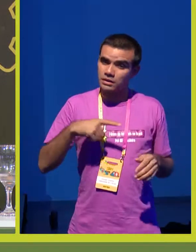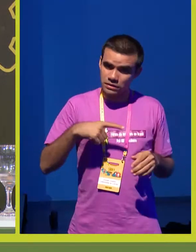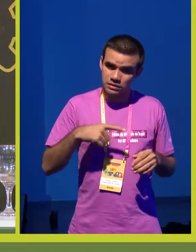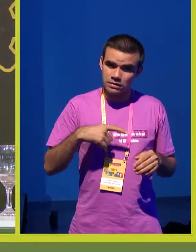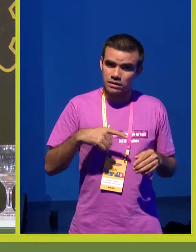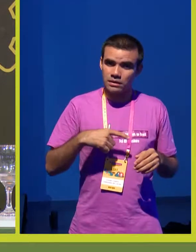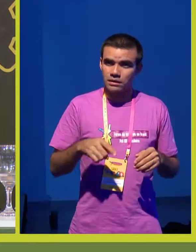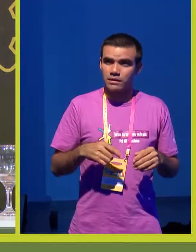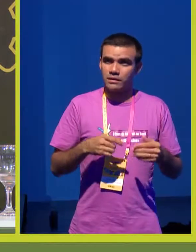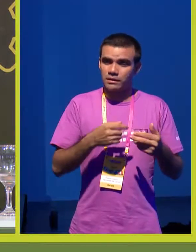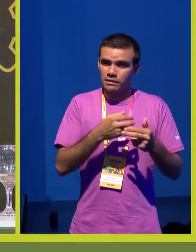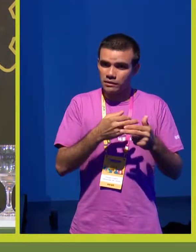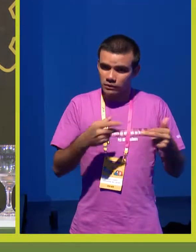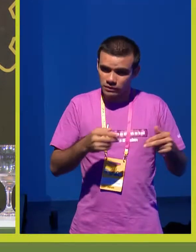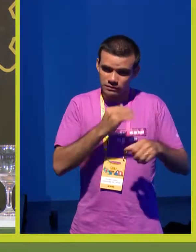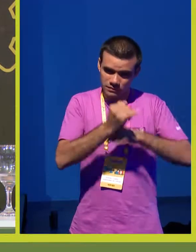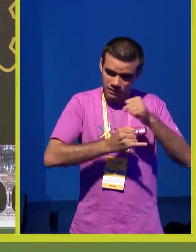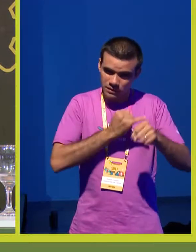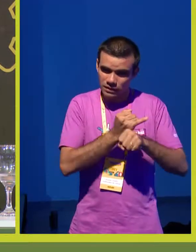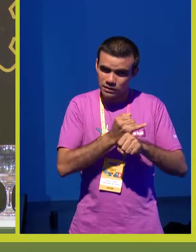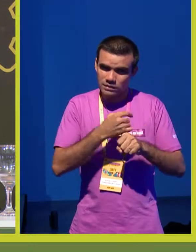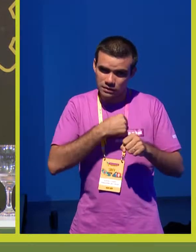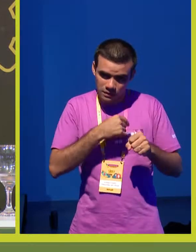de infiltração de agentes na internet